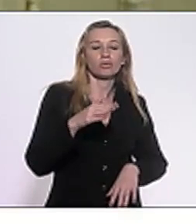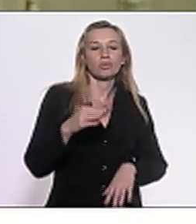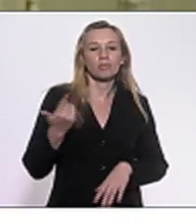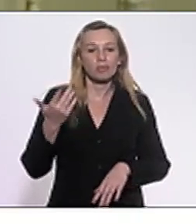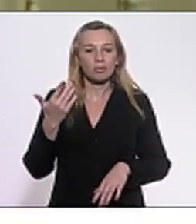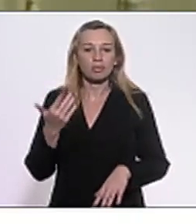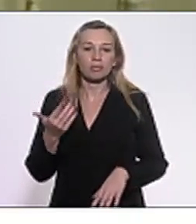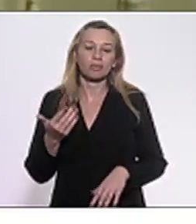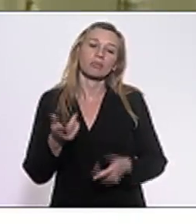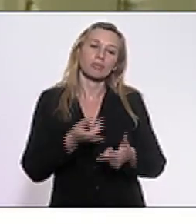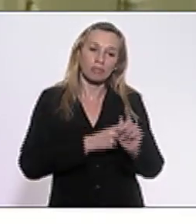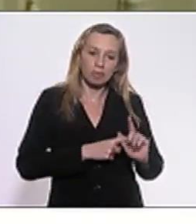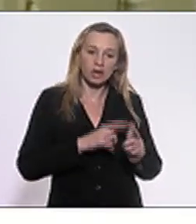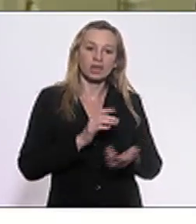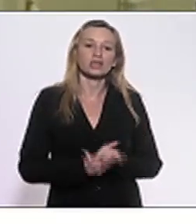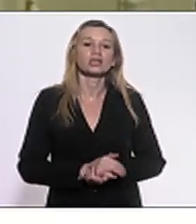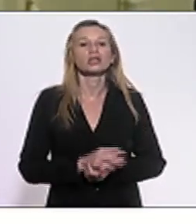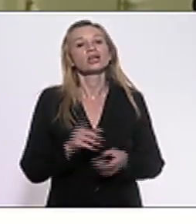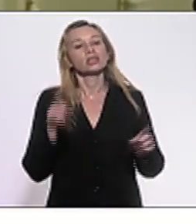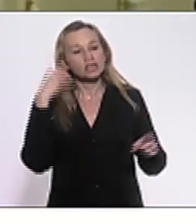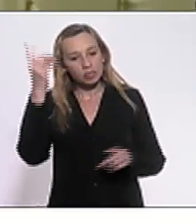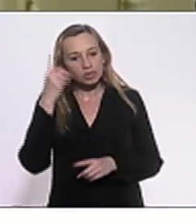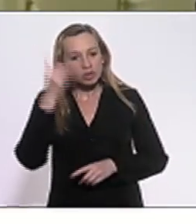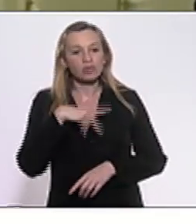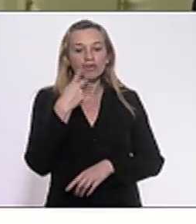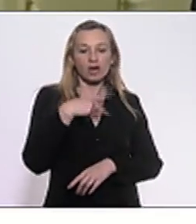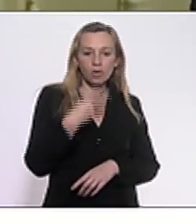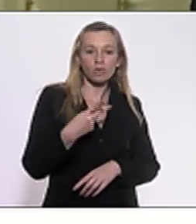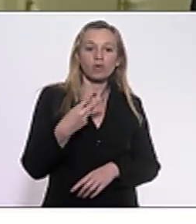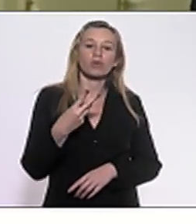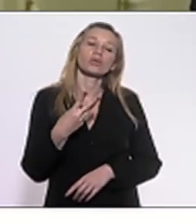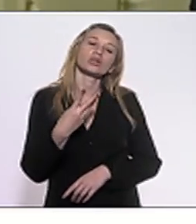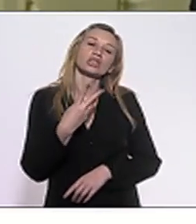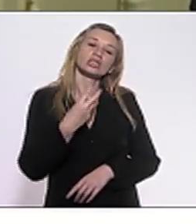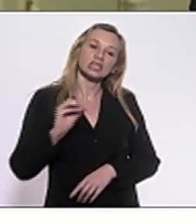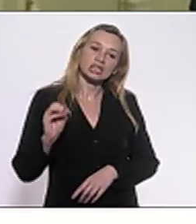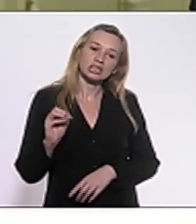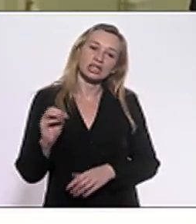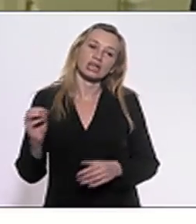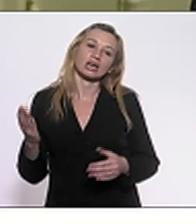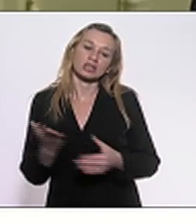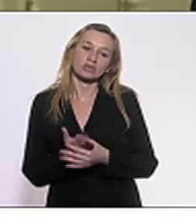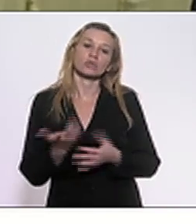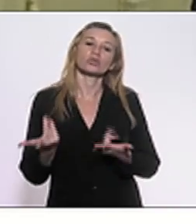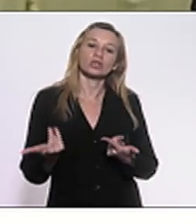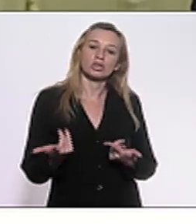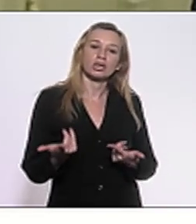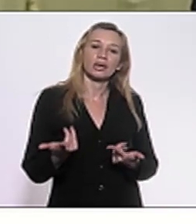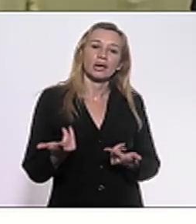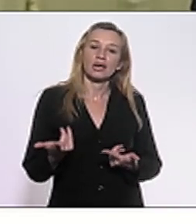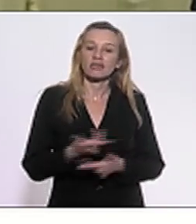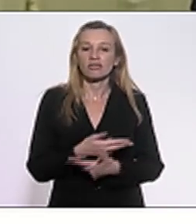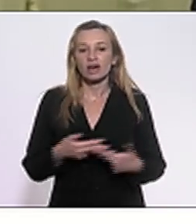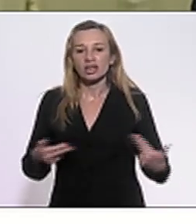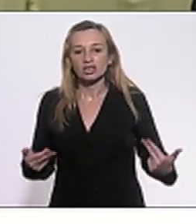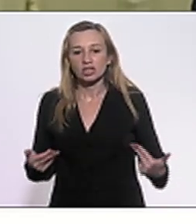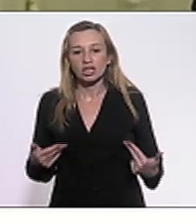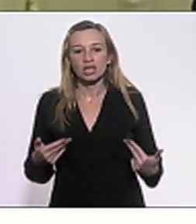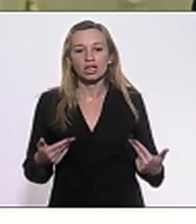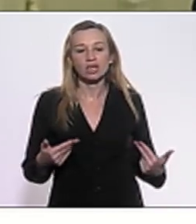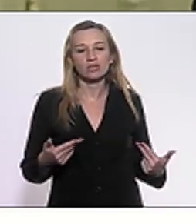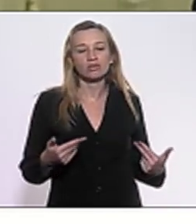de mencionar aqui, até o momento, contamos mais de 30 ações de combate à fraude estruturada, muitas delas, inclusive,